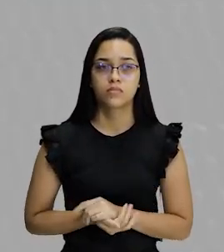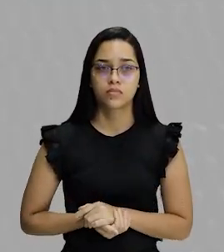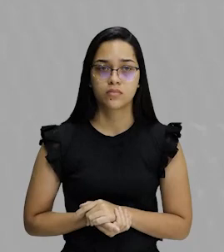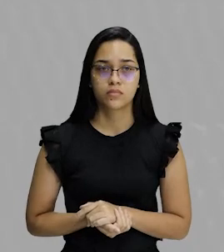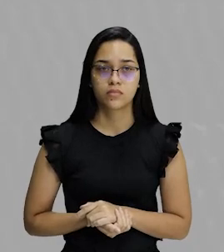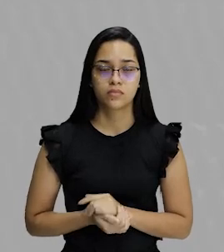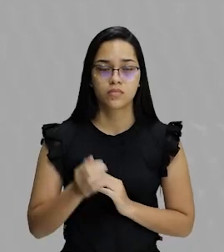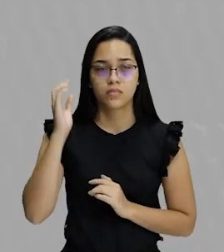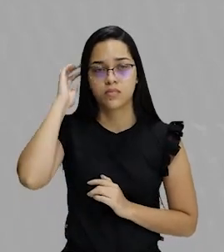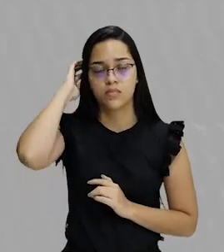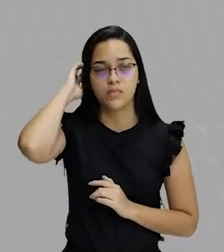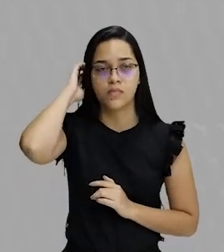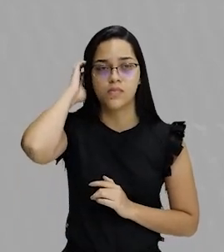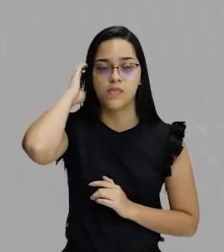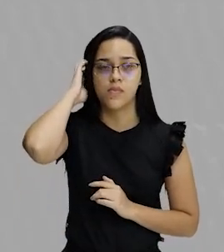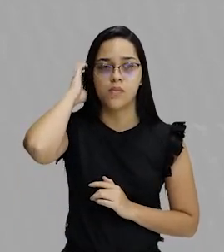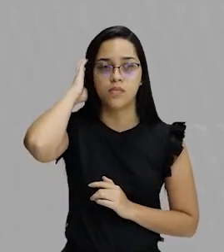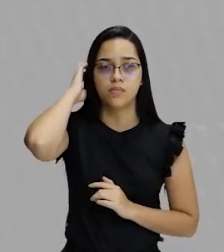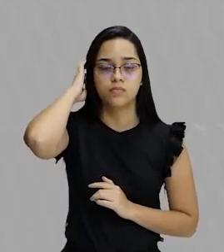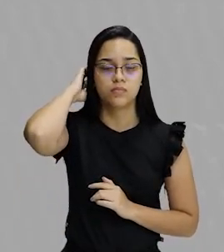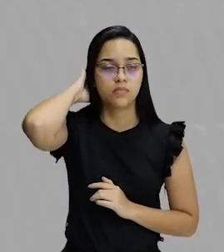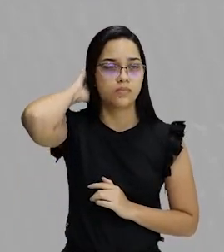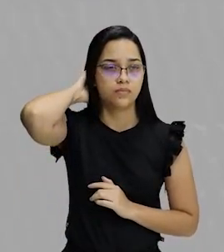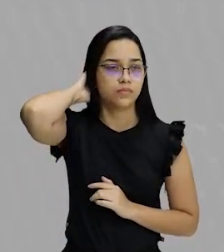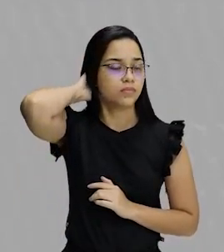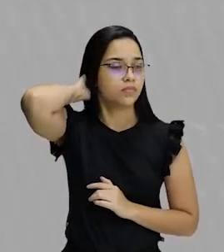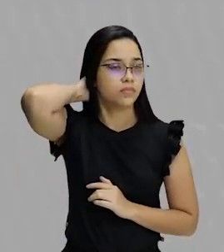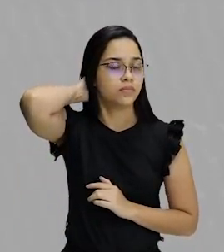3? Está bem aqui o ponto C.